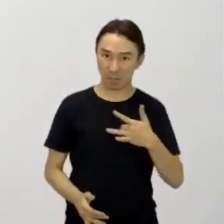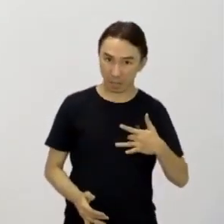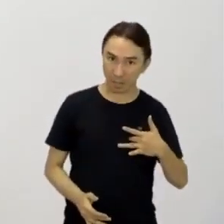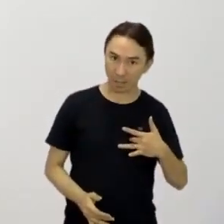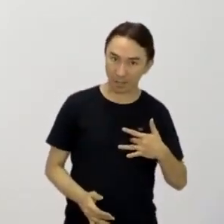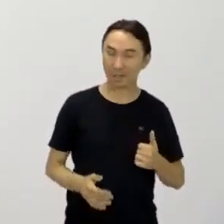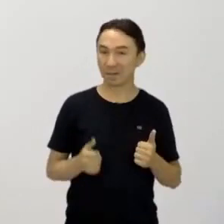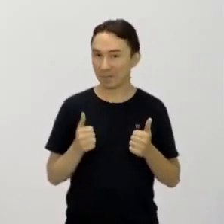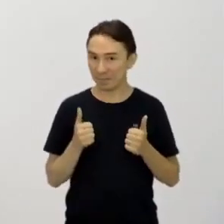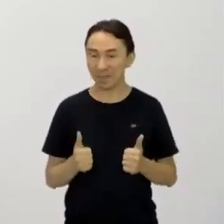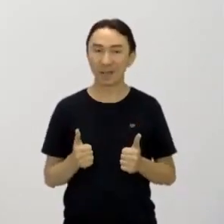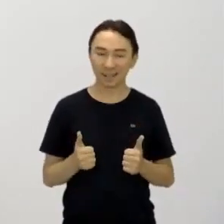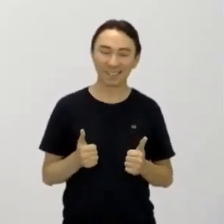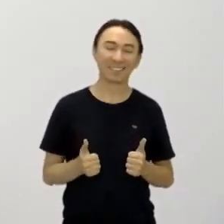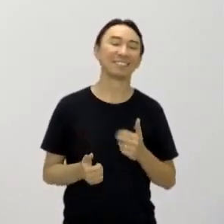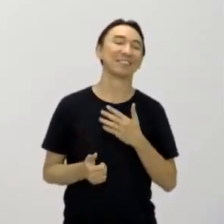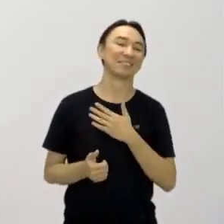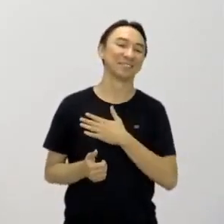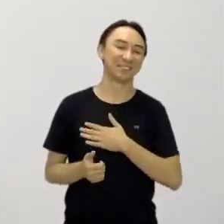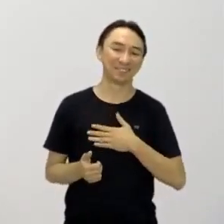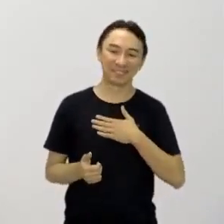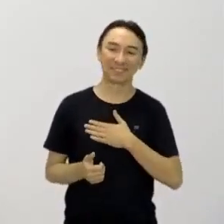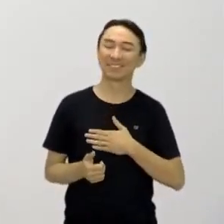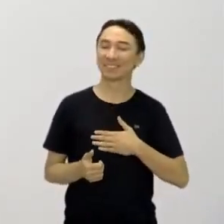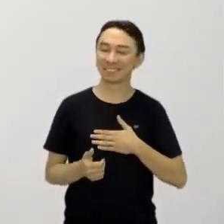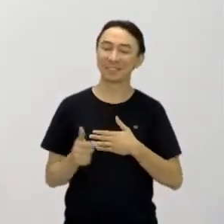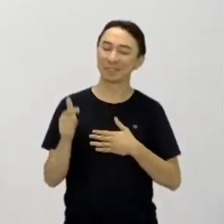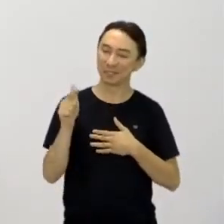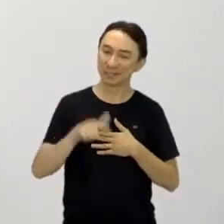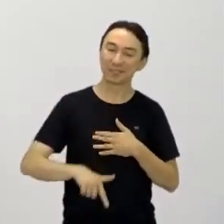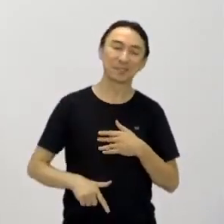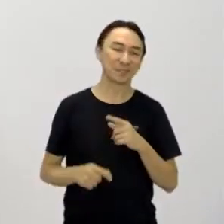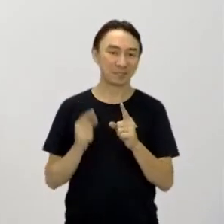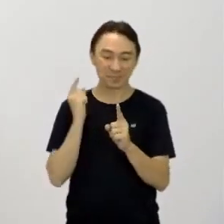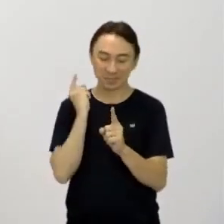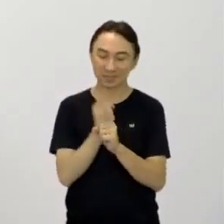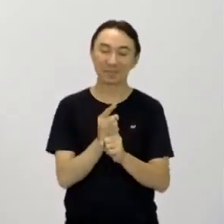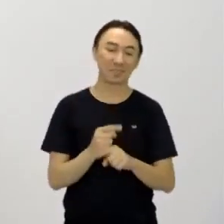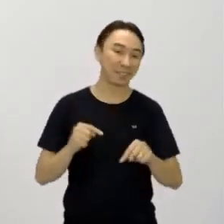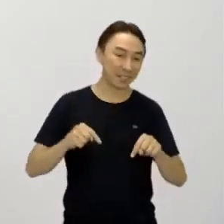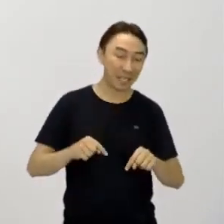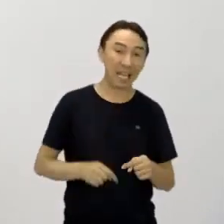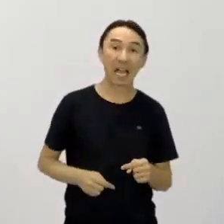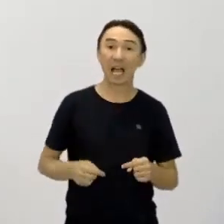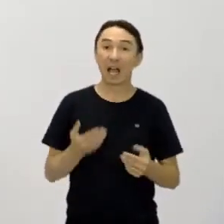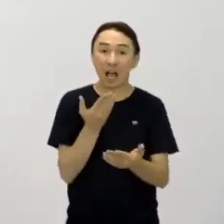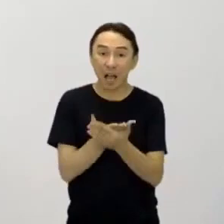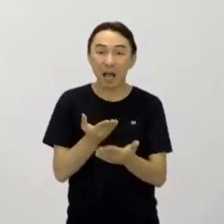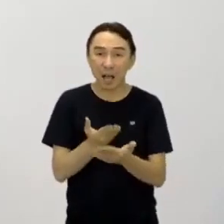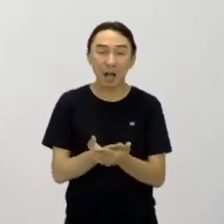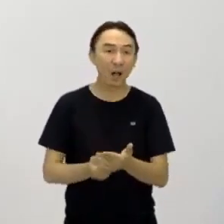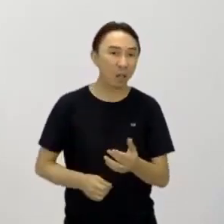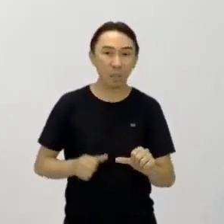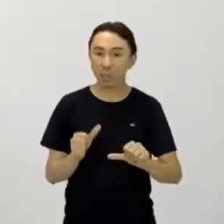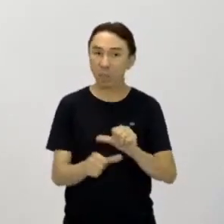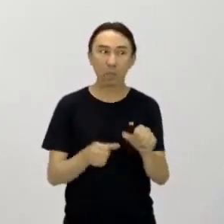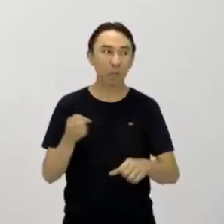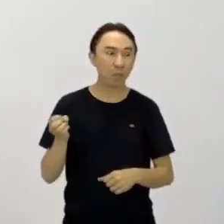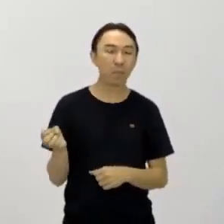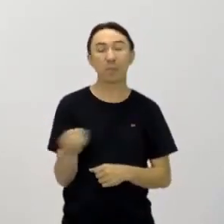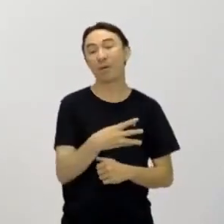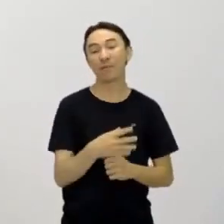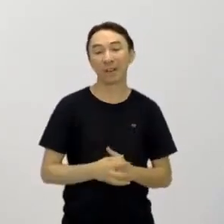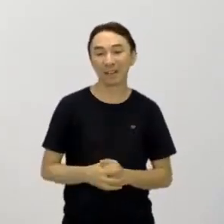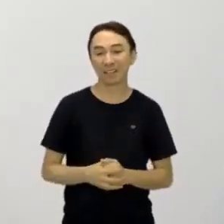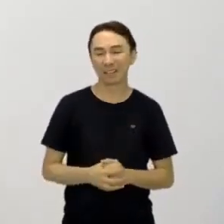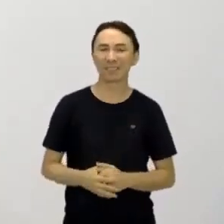bem, satisfação aí em voltar aqui para a gente ter esse novo formato de aula, fazendo essas trocas com vocês. Alguns momentos